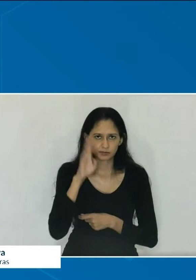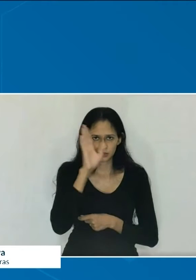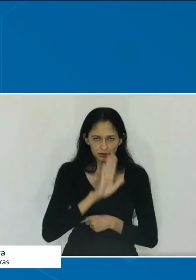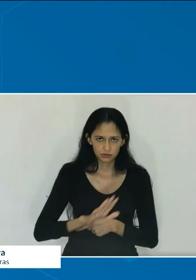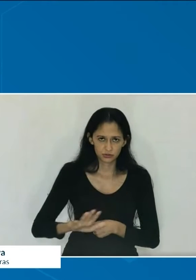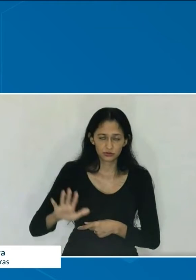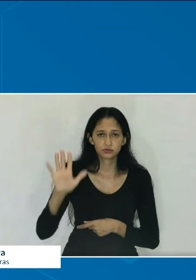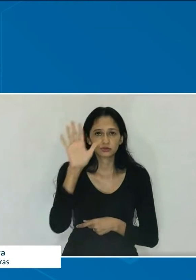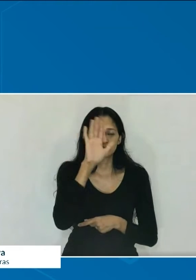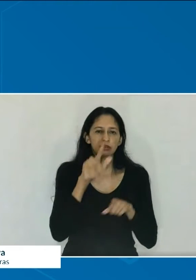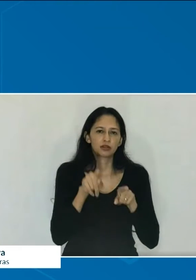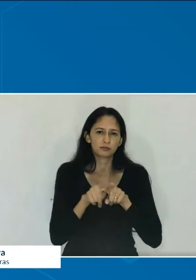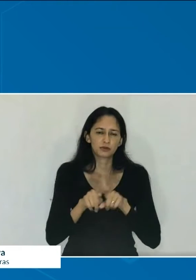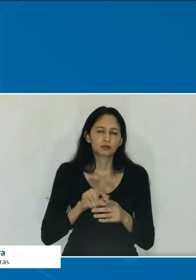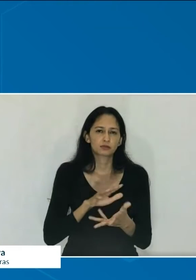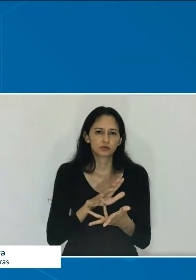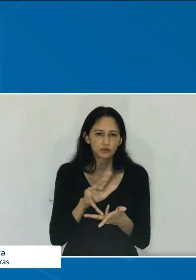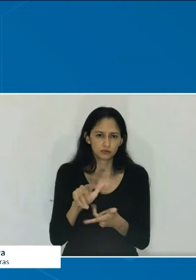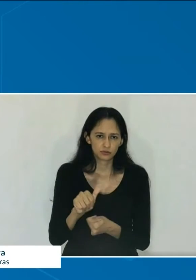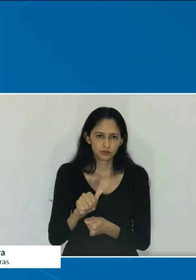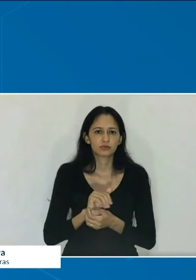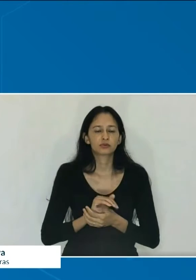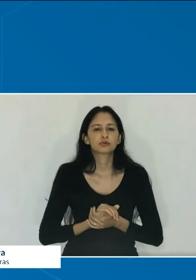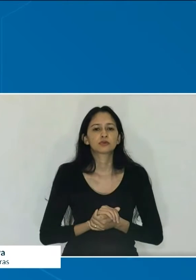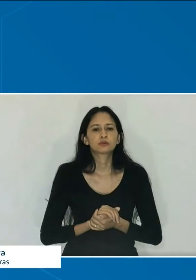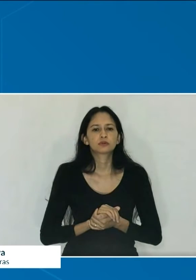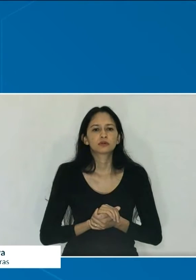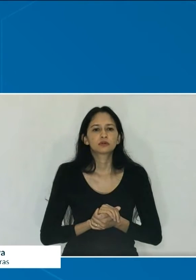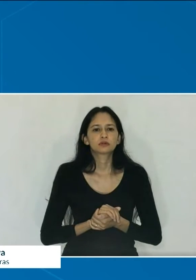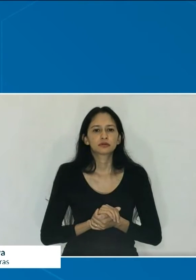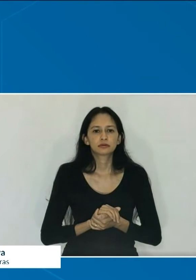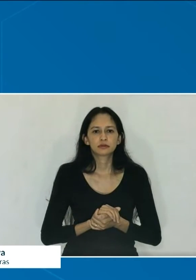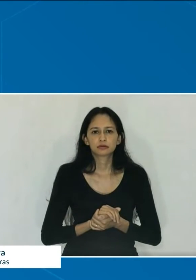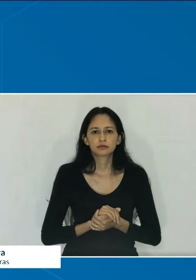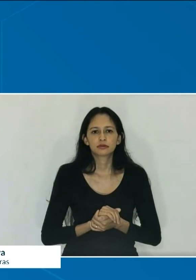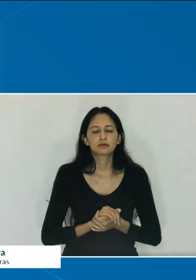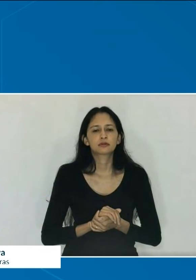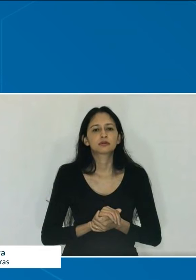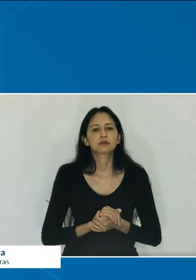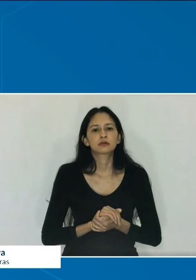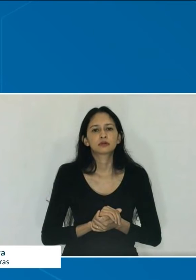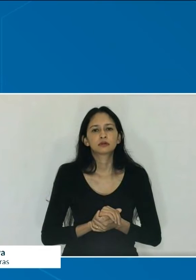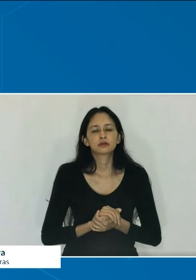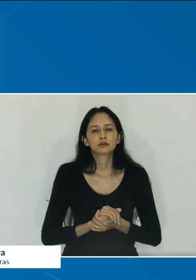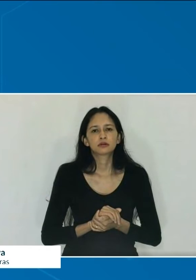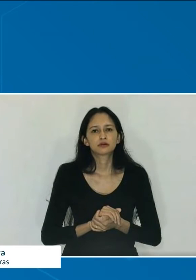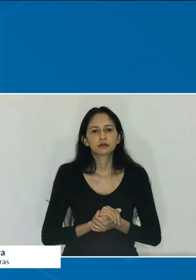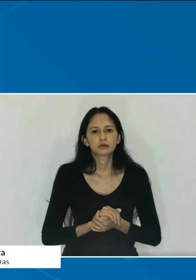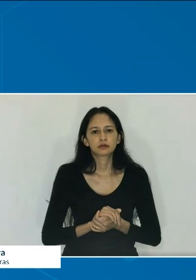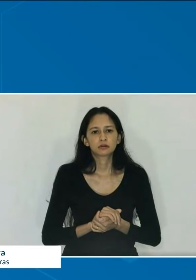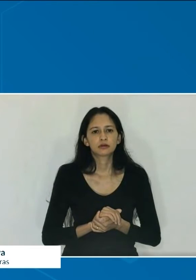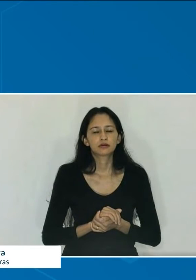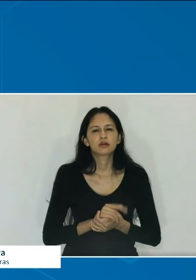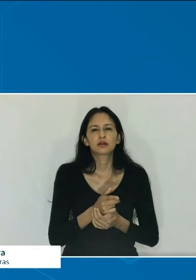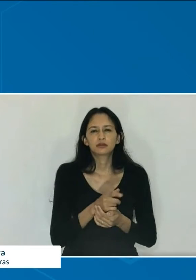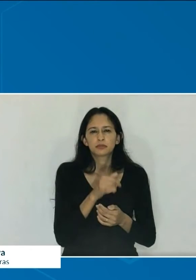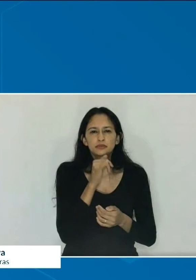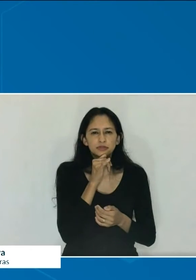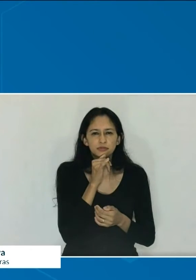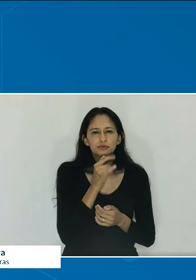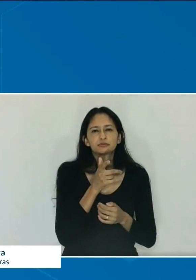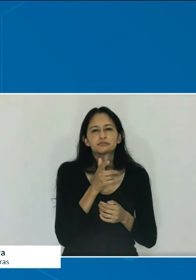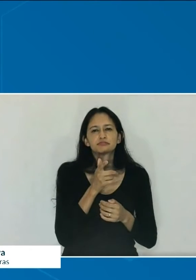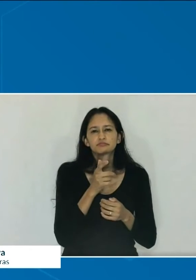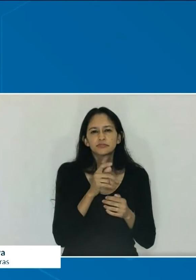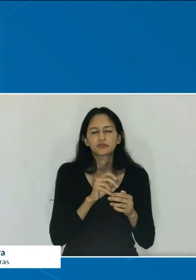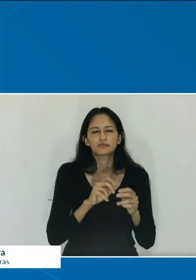mas o que a gente sabe que, além das medidas de sanitização, novos materiais em relação a bactérias, né,